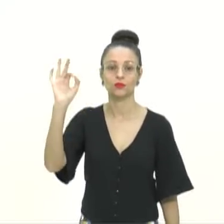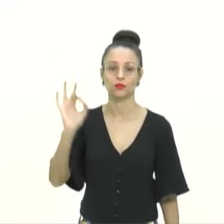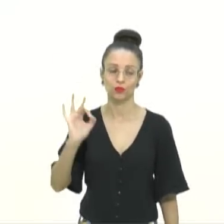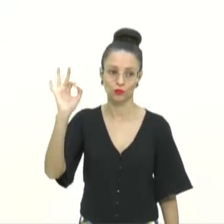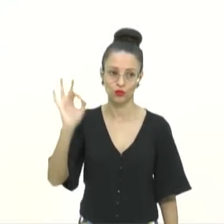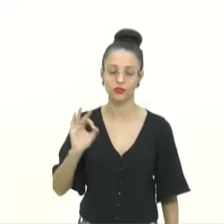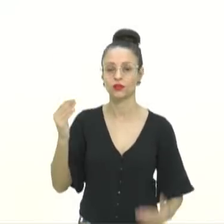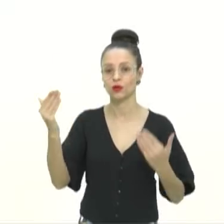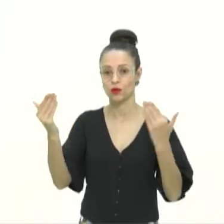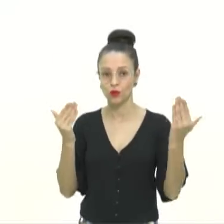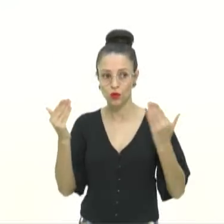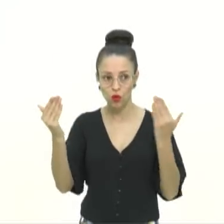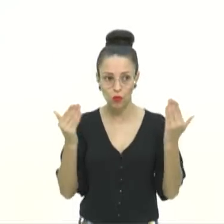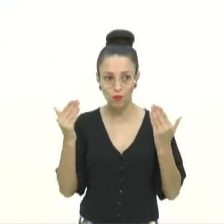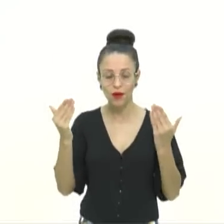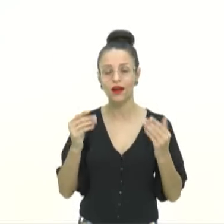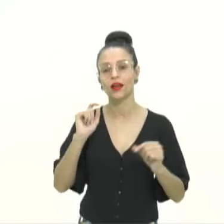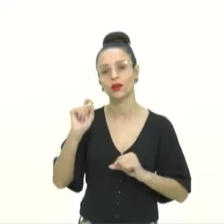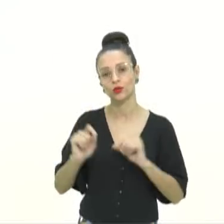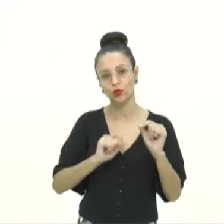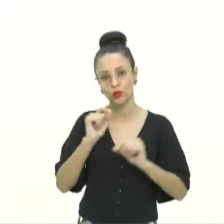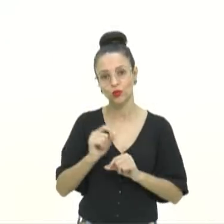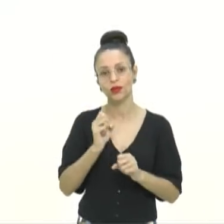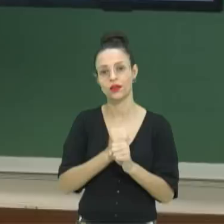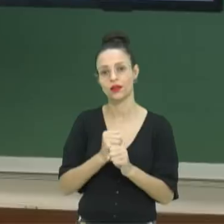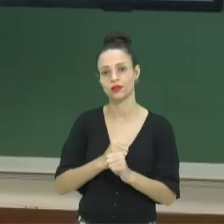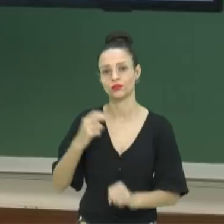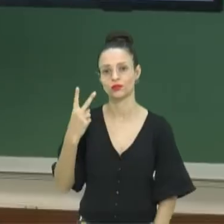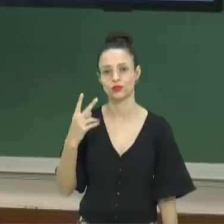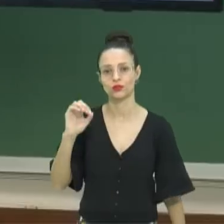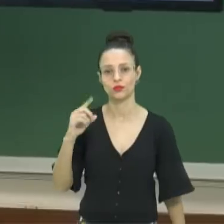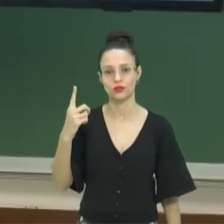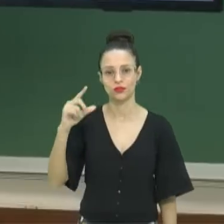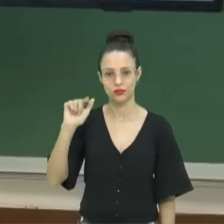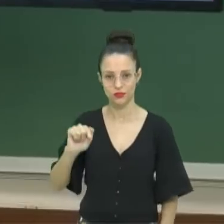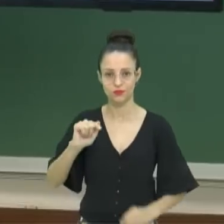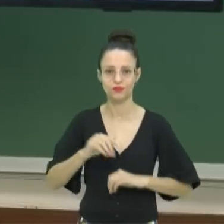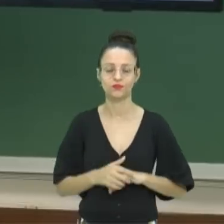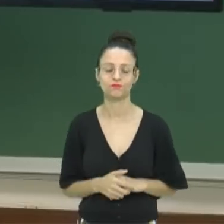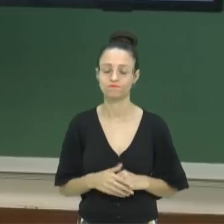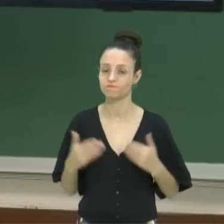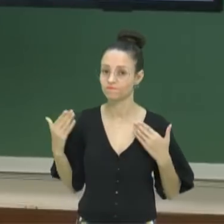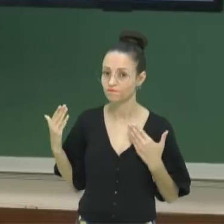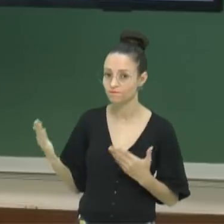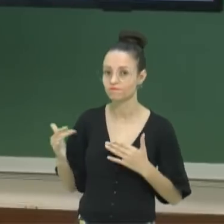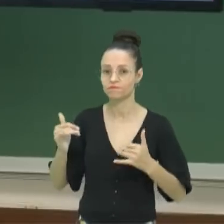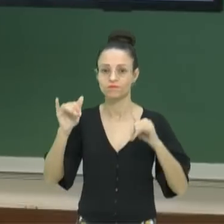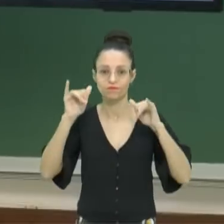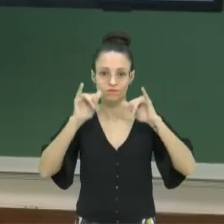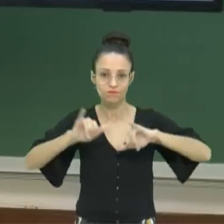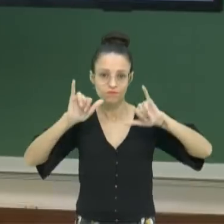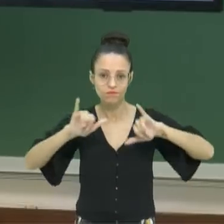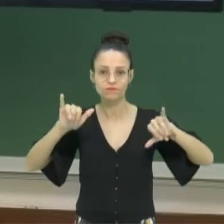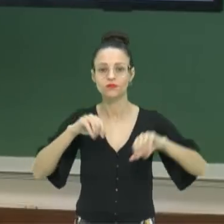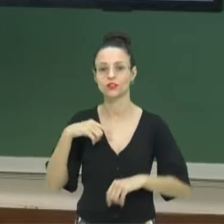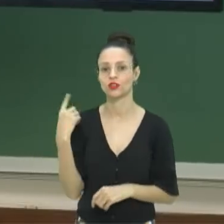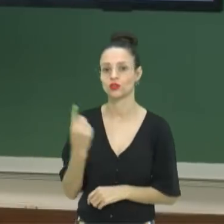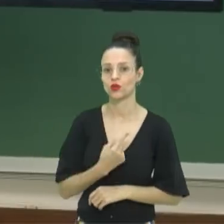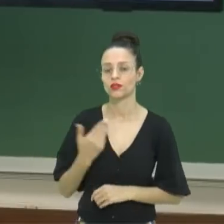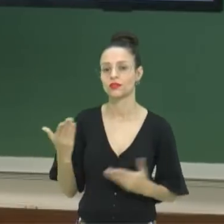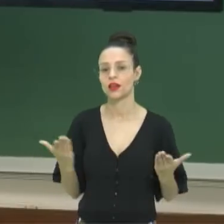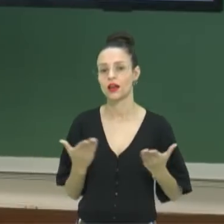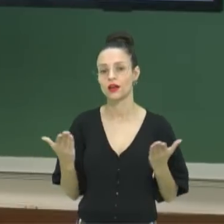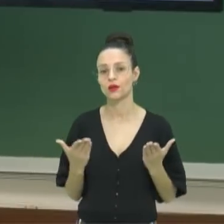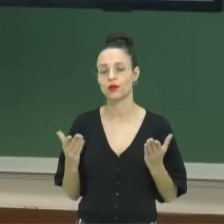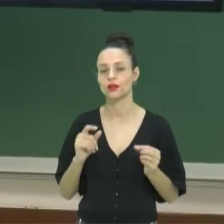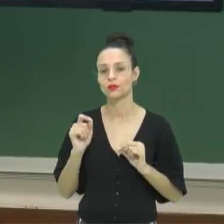70,5% em relação ao que foi entregue em 2017. Tá aí uma notícia. E nós vamos então